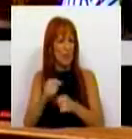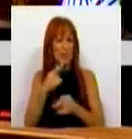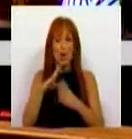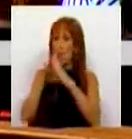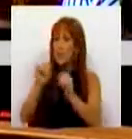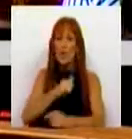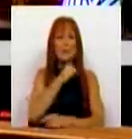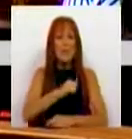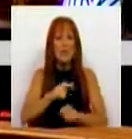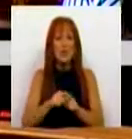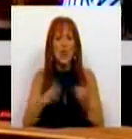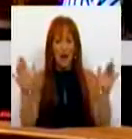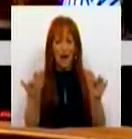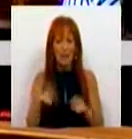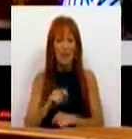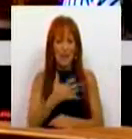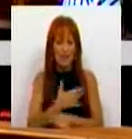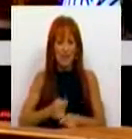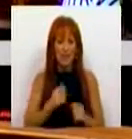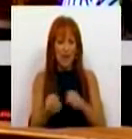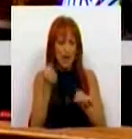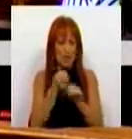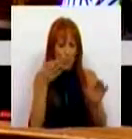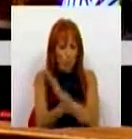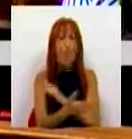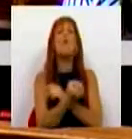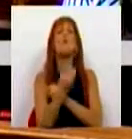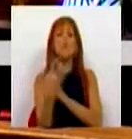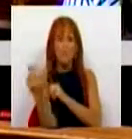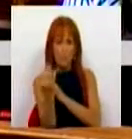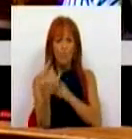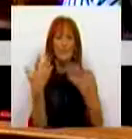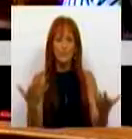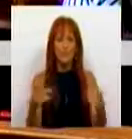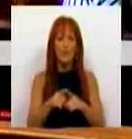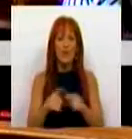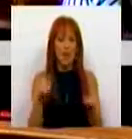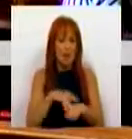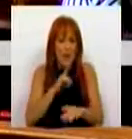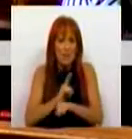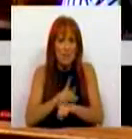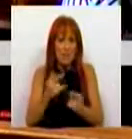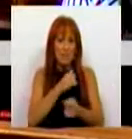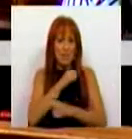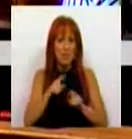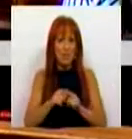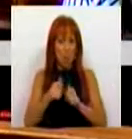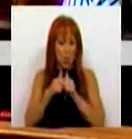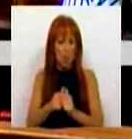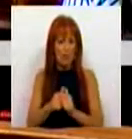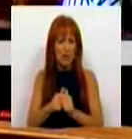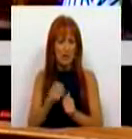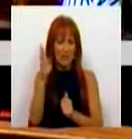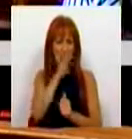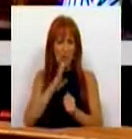É um modelo que permite a redução do desemprego e a criação líquida de emprego, ao mesmo tempo que permite um cumprimento